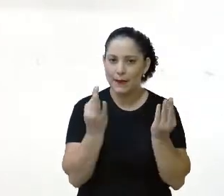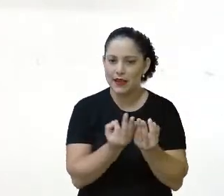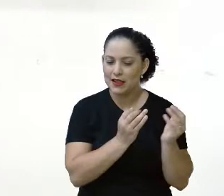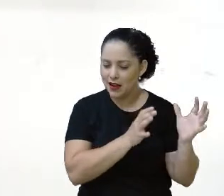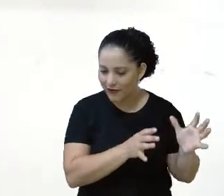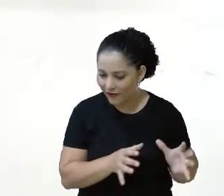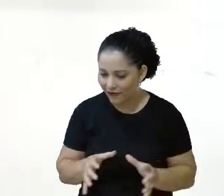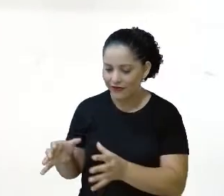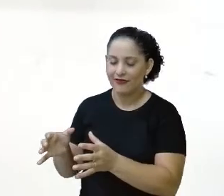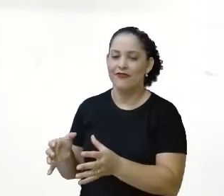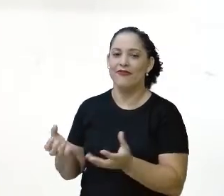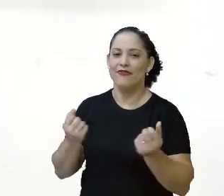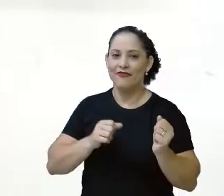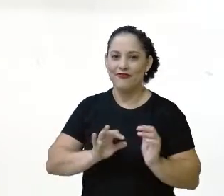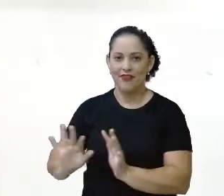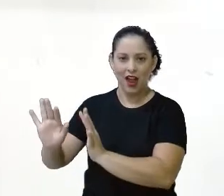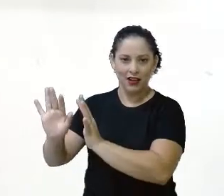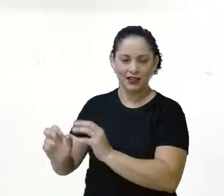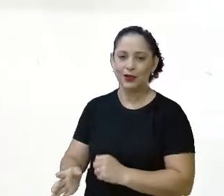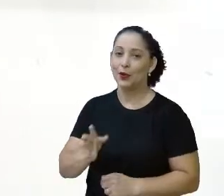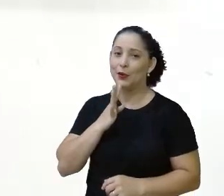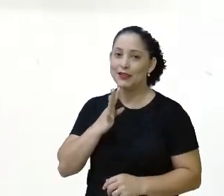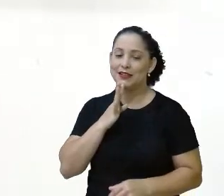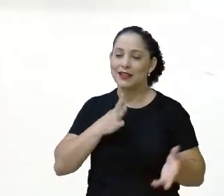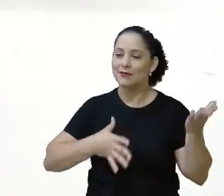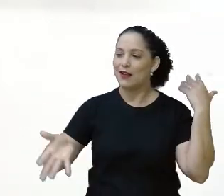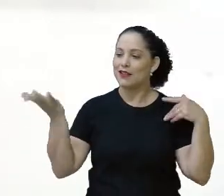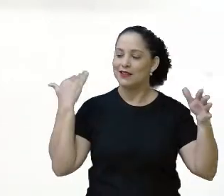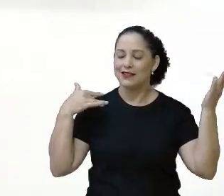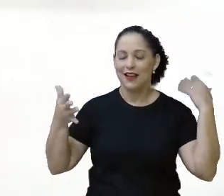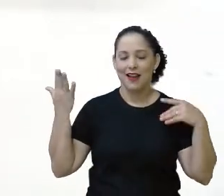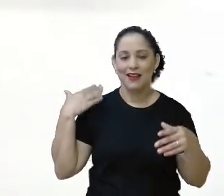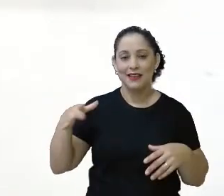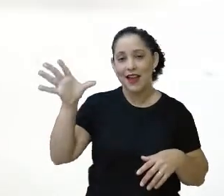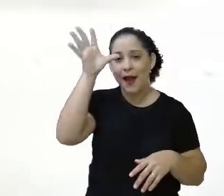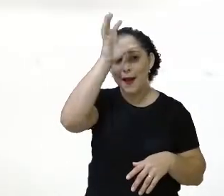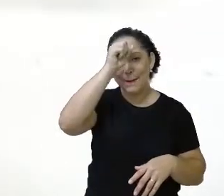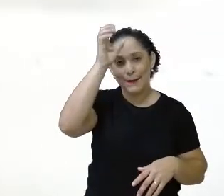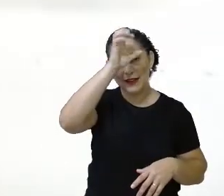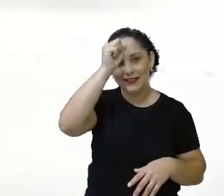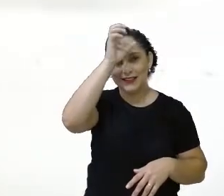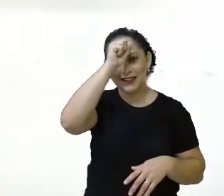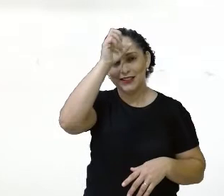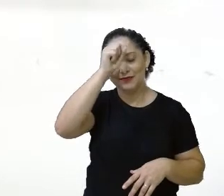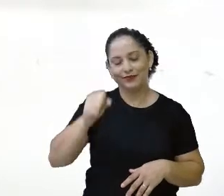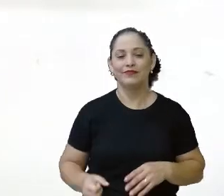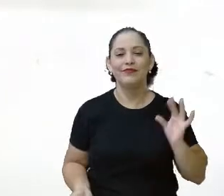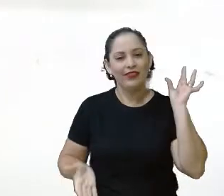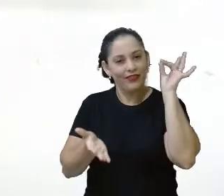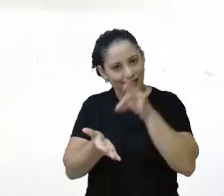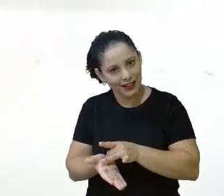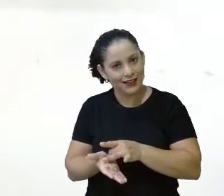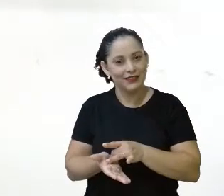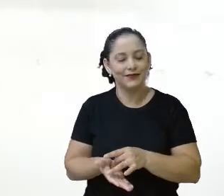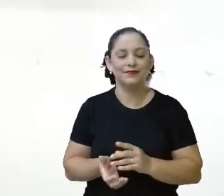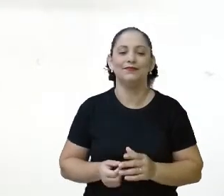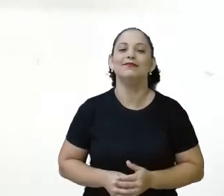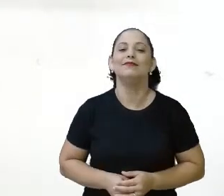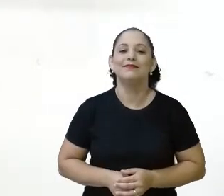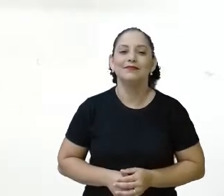um passeio bem interessante e aproveita para aprender na prática o que eu estou falando aqui para vocês, né, nesta